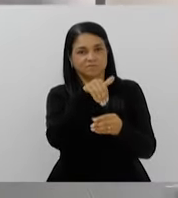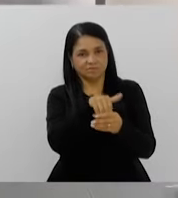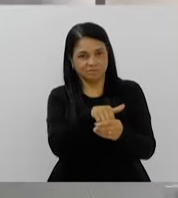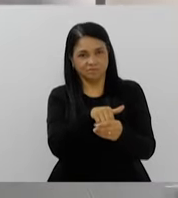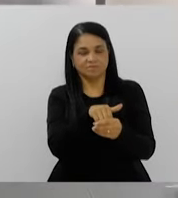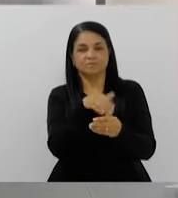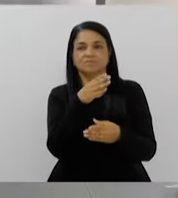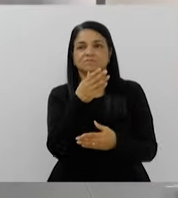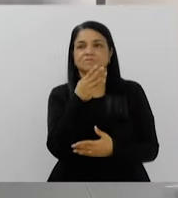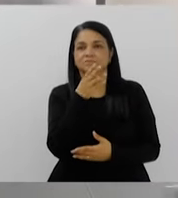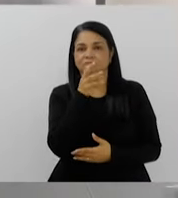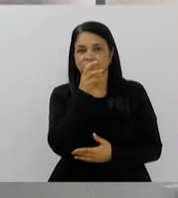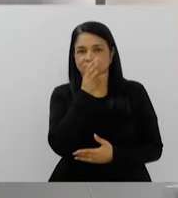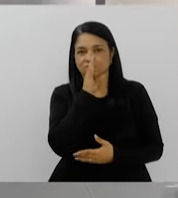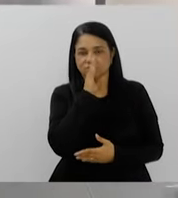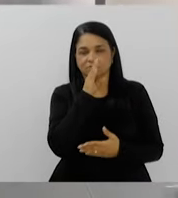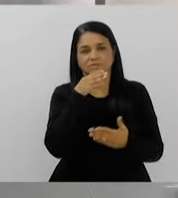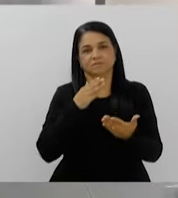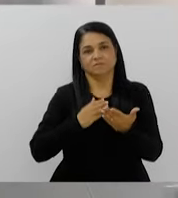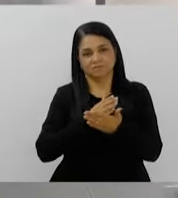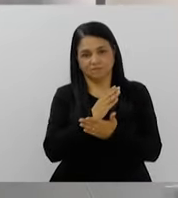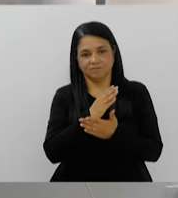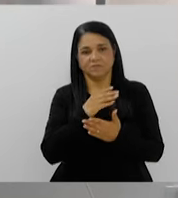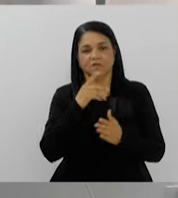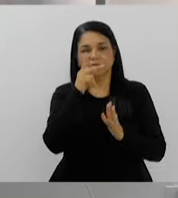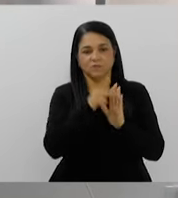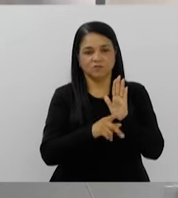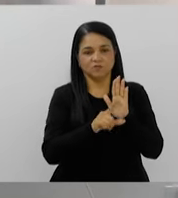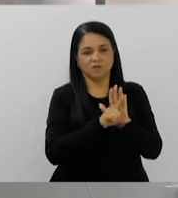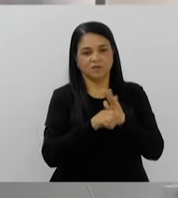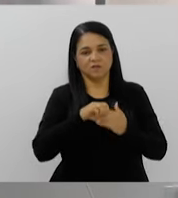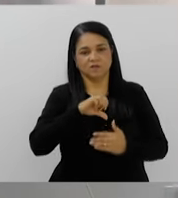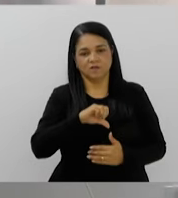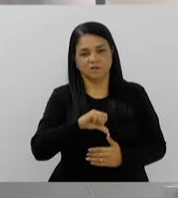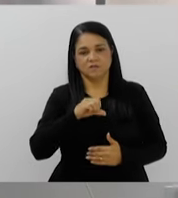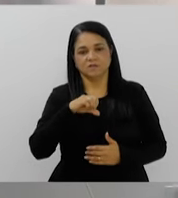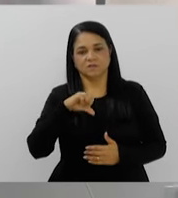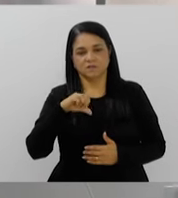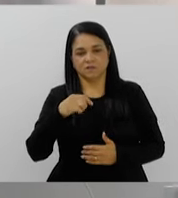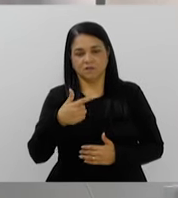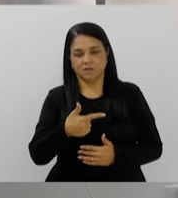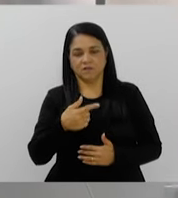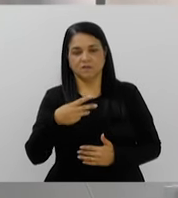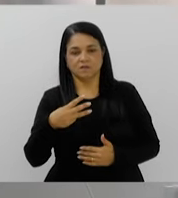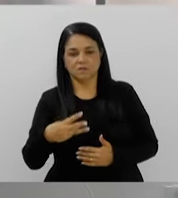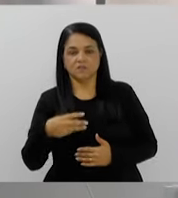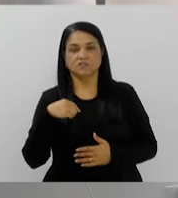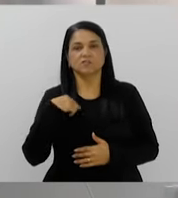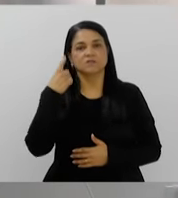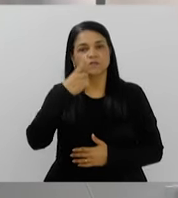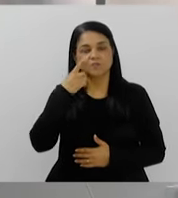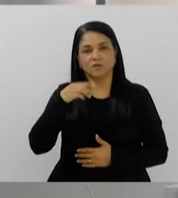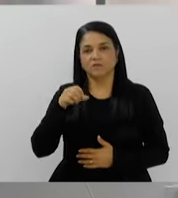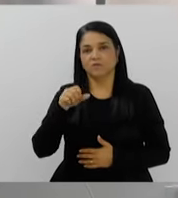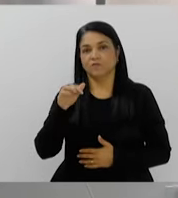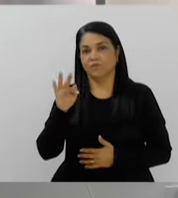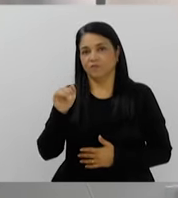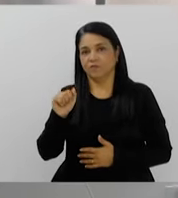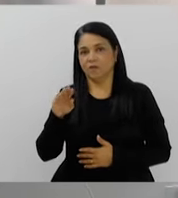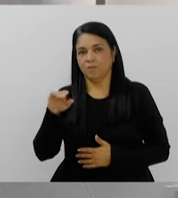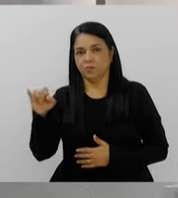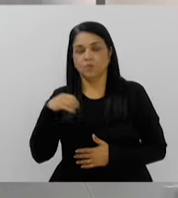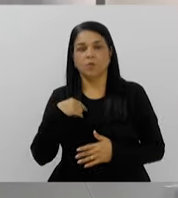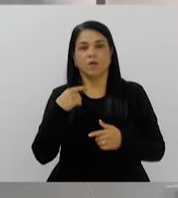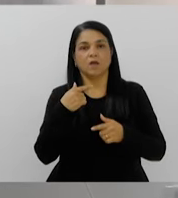que aprovam permaneçam como estão, aprovado. Projeto de lei 937 de 2023, de autoria do deputado Fábio Silva, que dispõe sobre